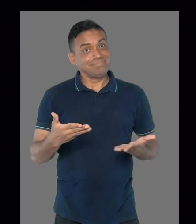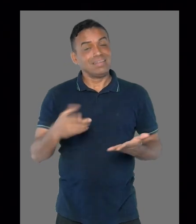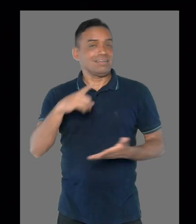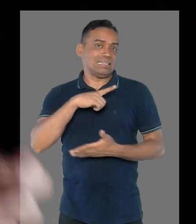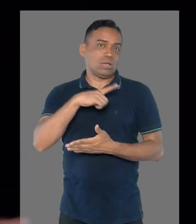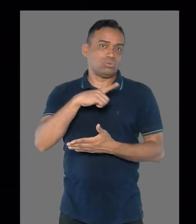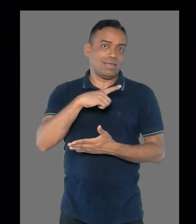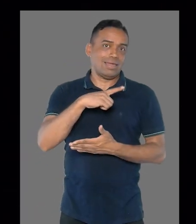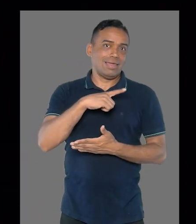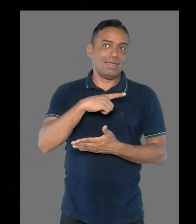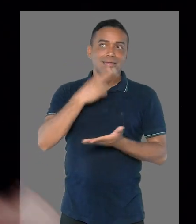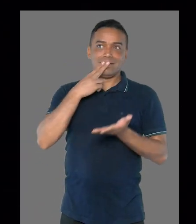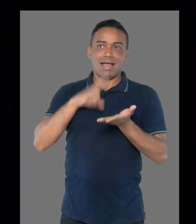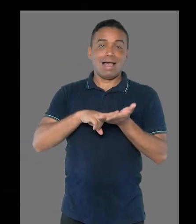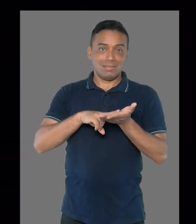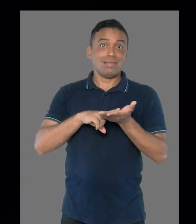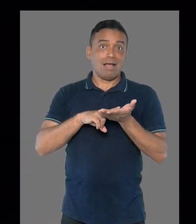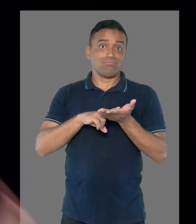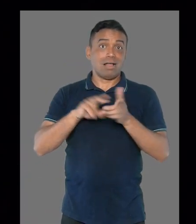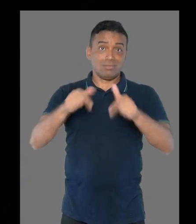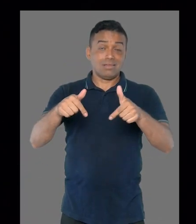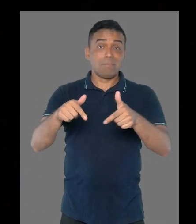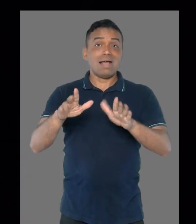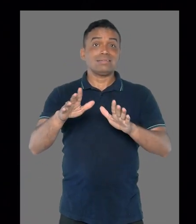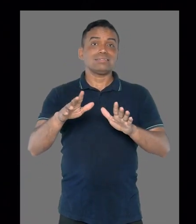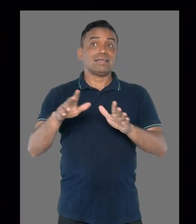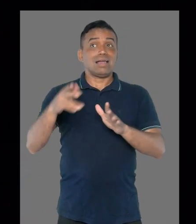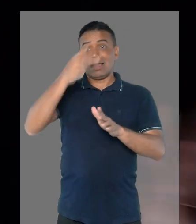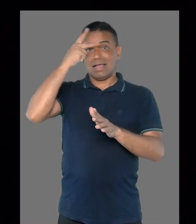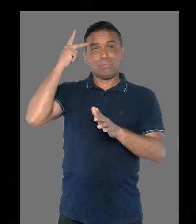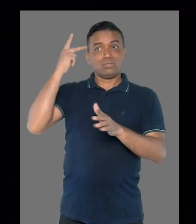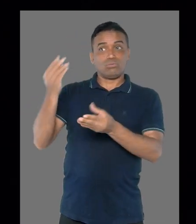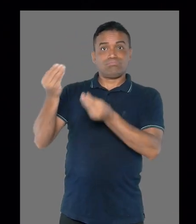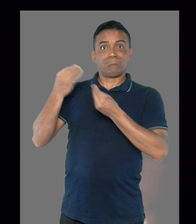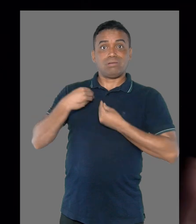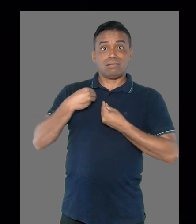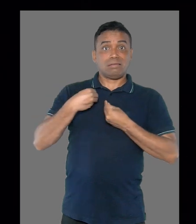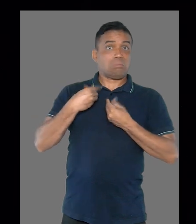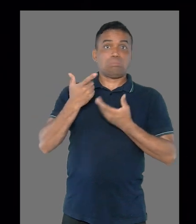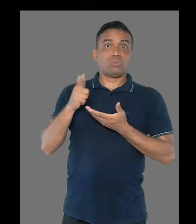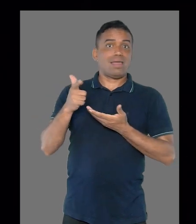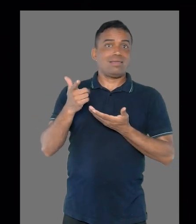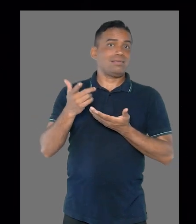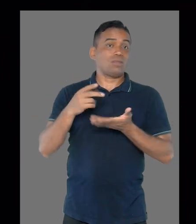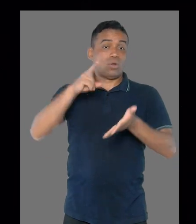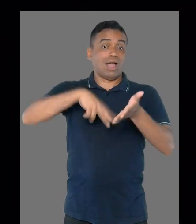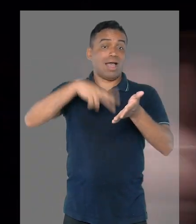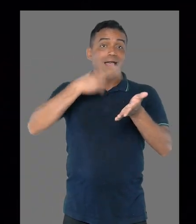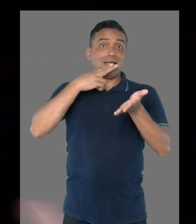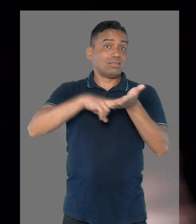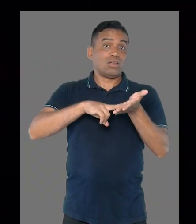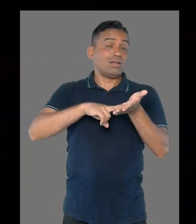a gente tem a correspondência ativa que ele manda, mas a passiva, né? Não tem. Então, as cartas do Bonvitino mesmo eu não li.